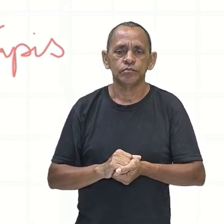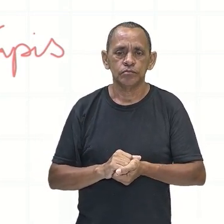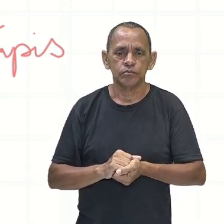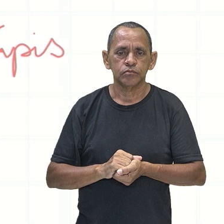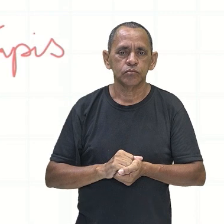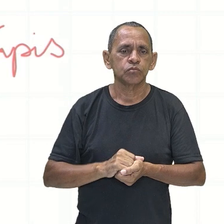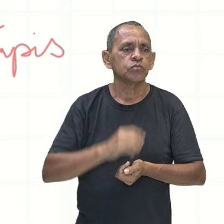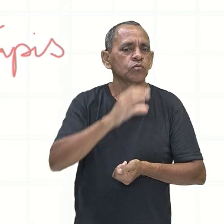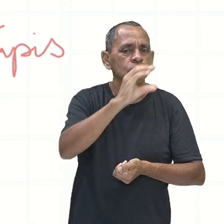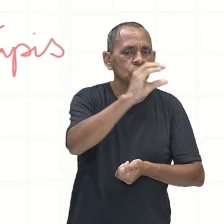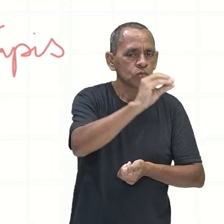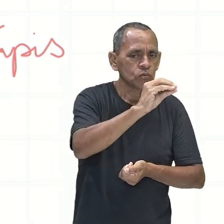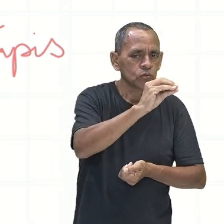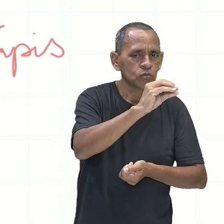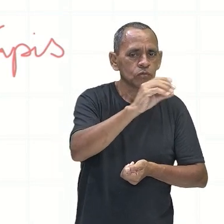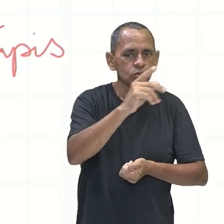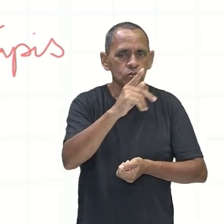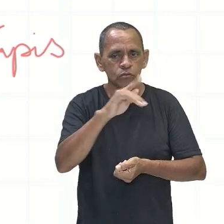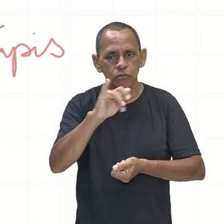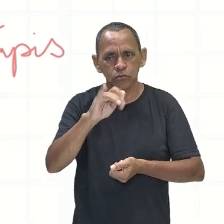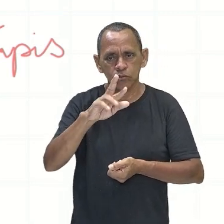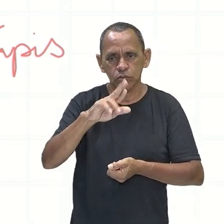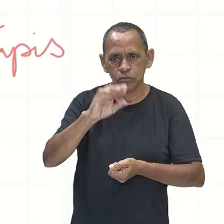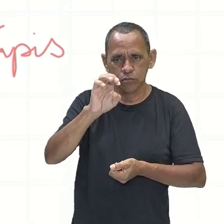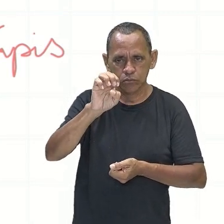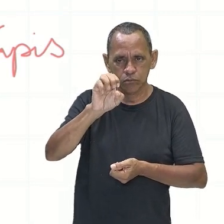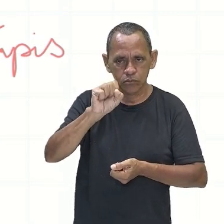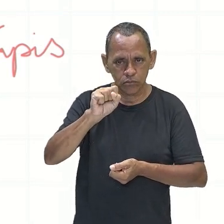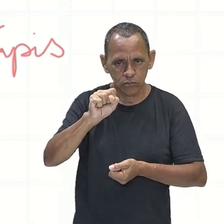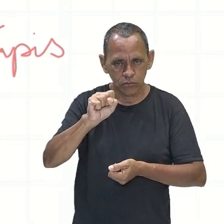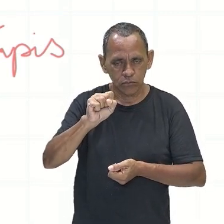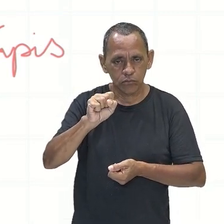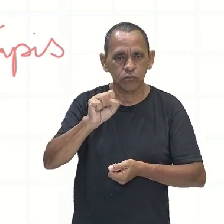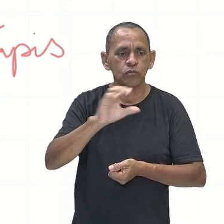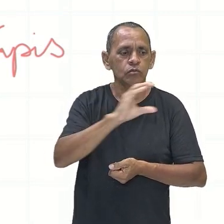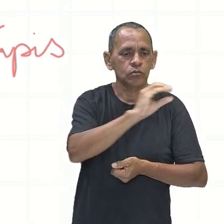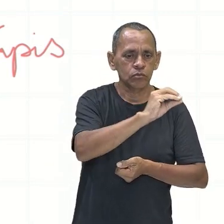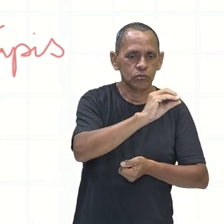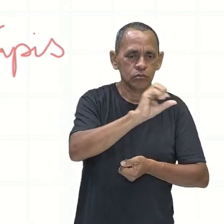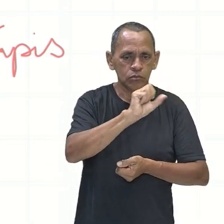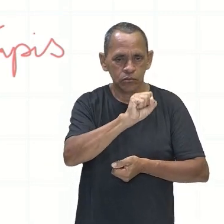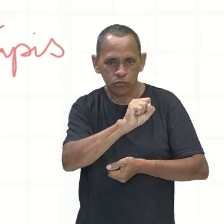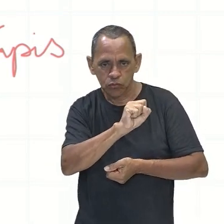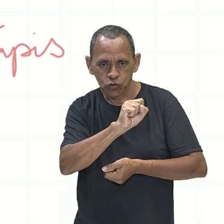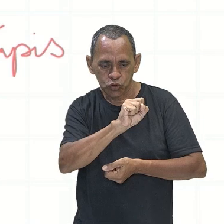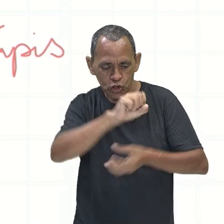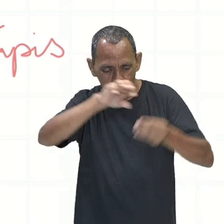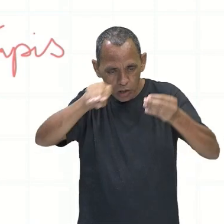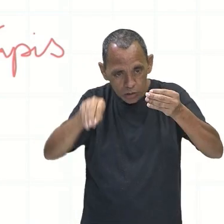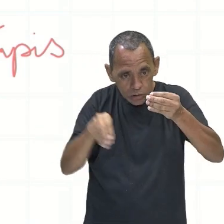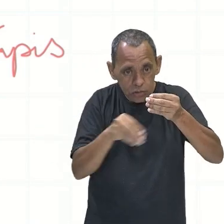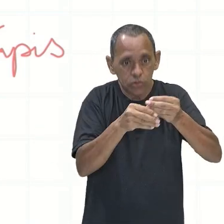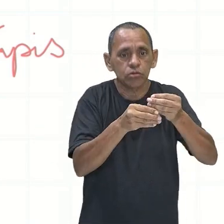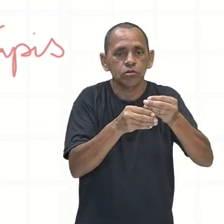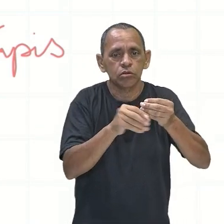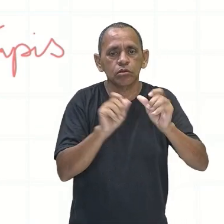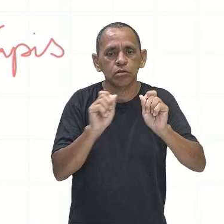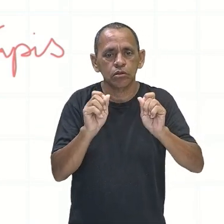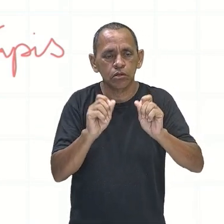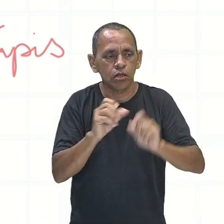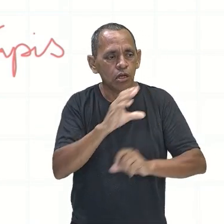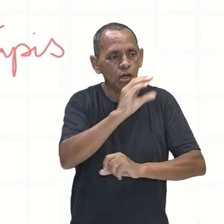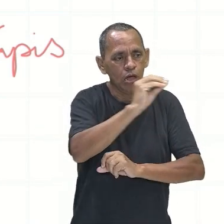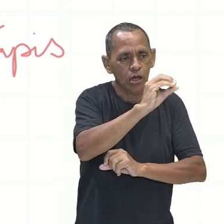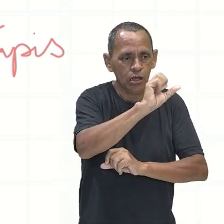acrescento? Os pires, tá? Aí, no caso, apenas o artigo é que vai flexionar, tá?